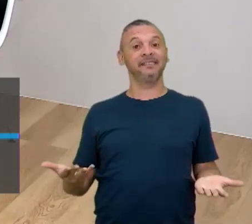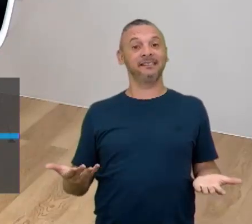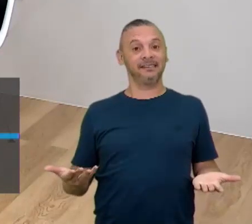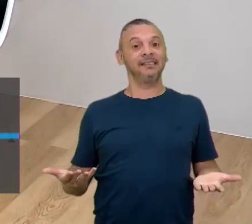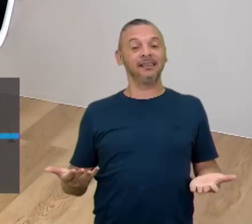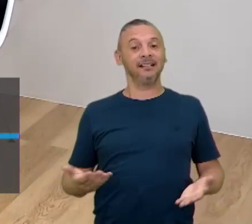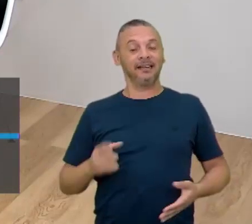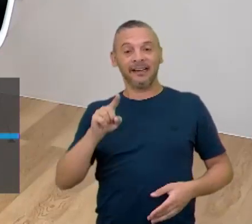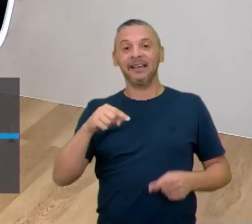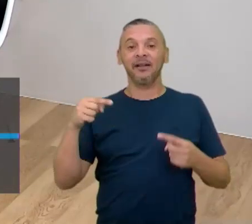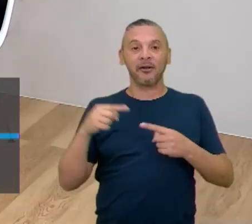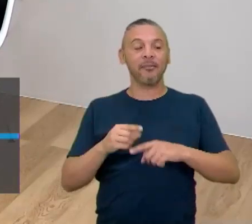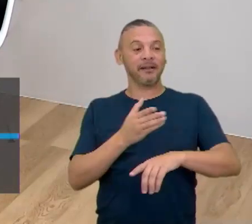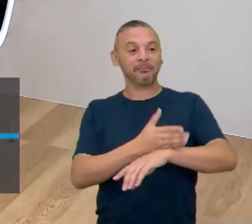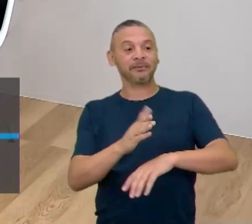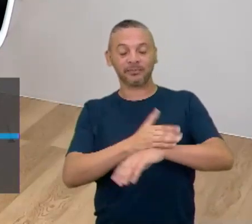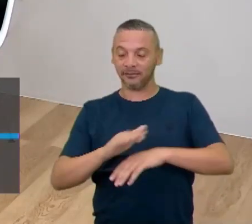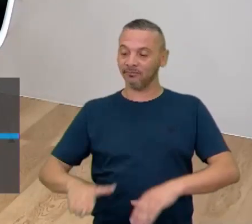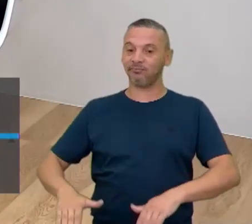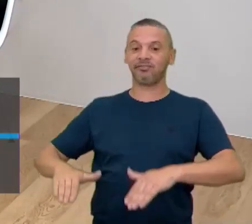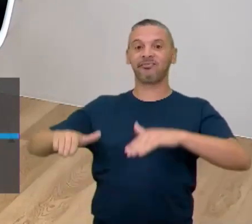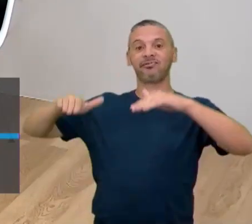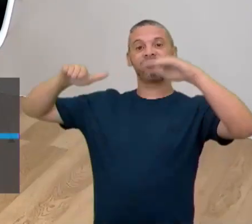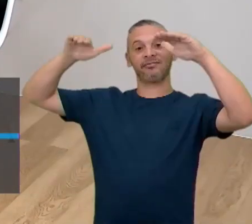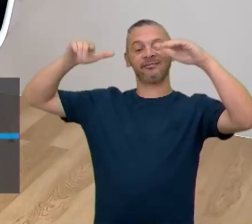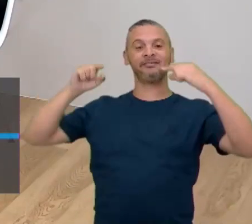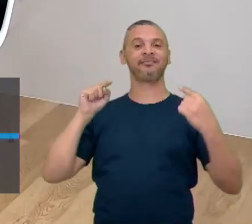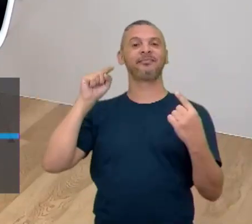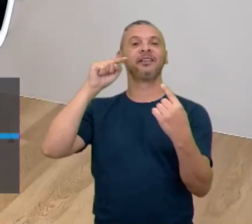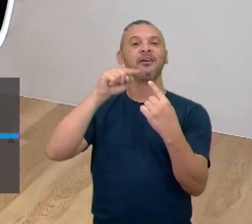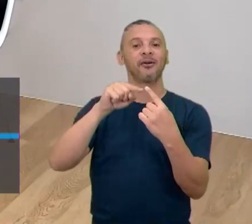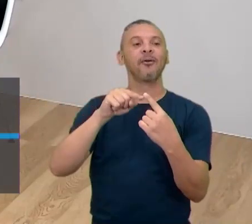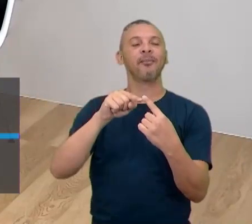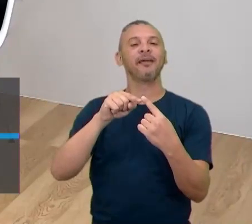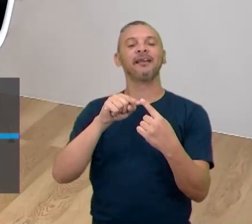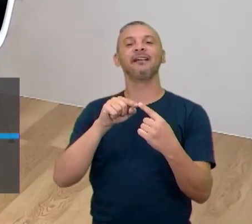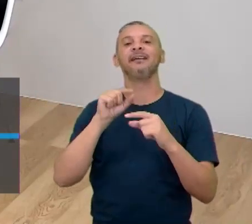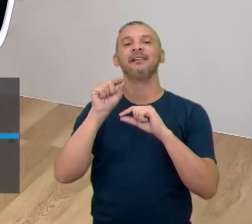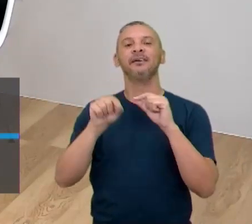relacionado à formação educacional, ele é algo visto como muito